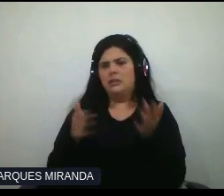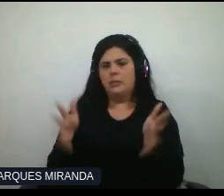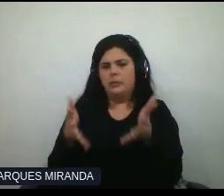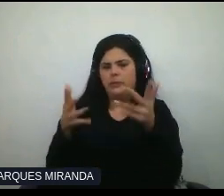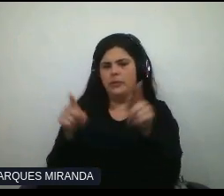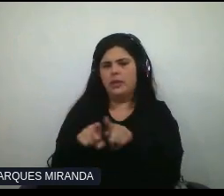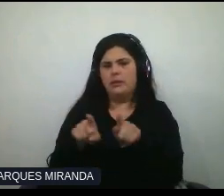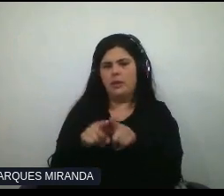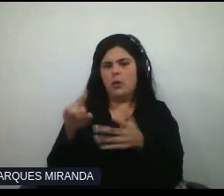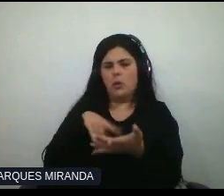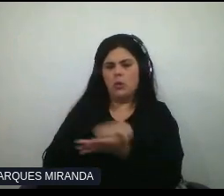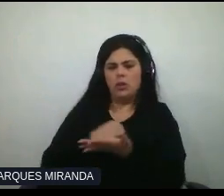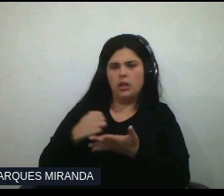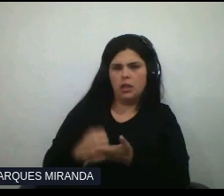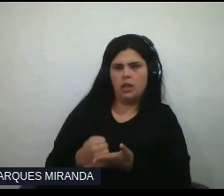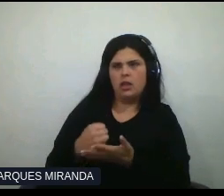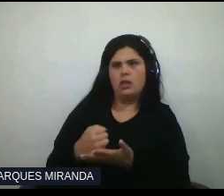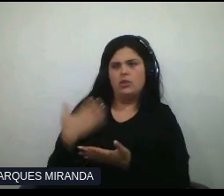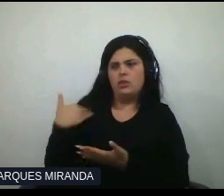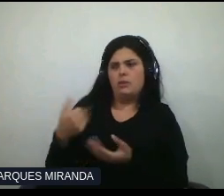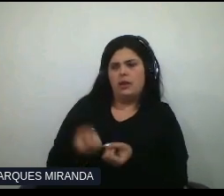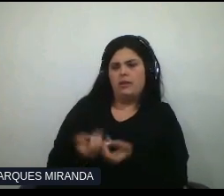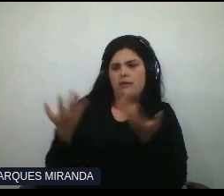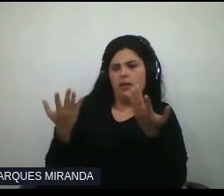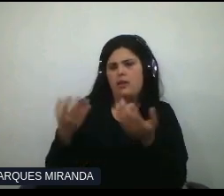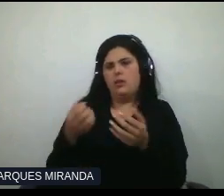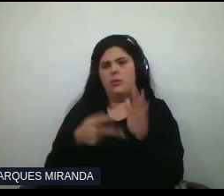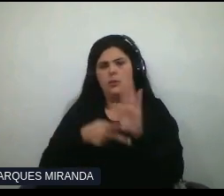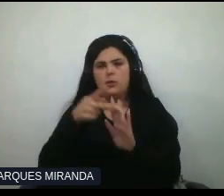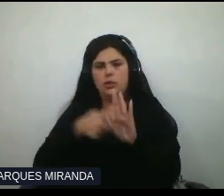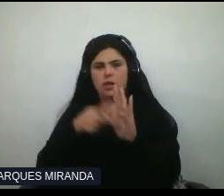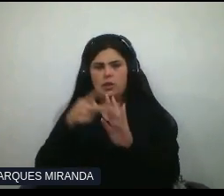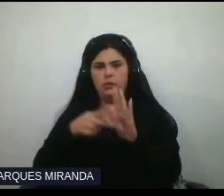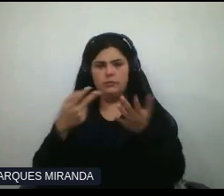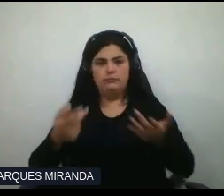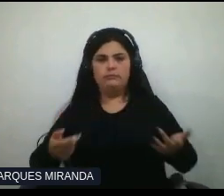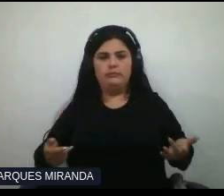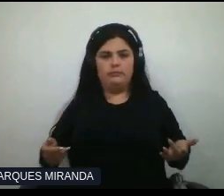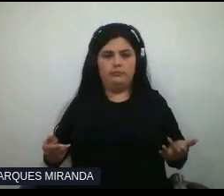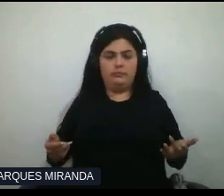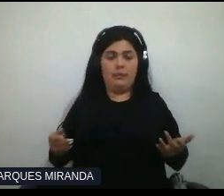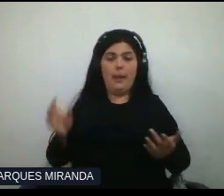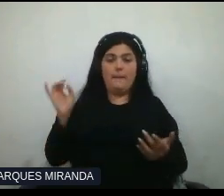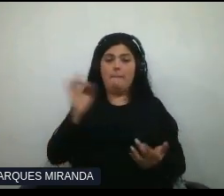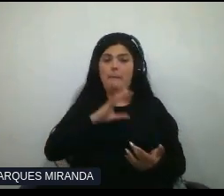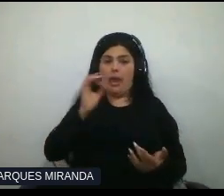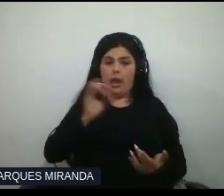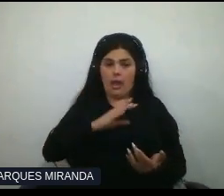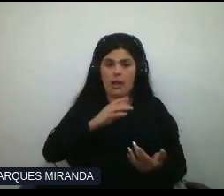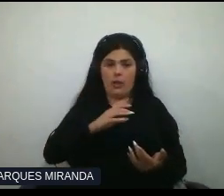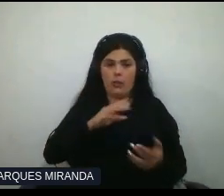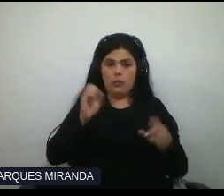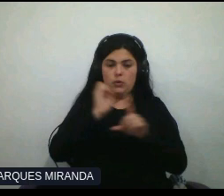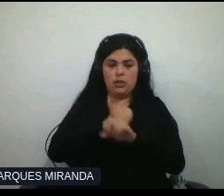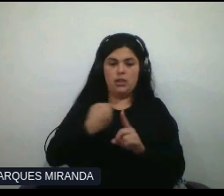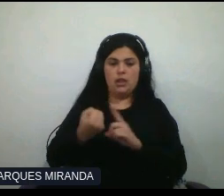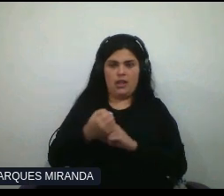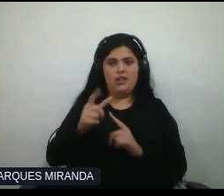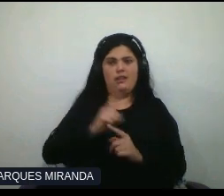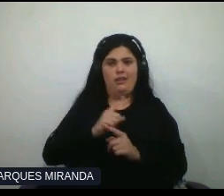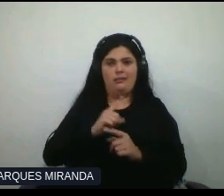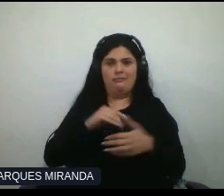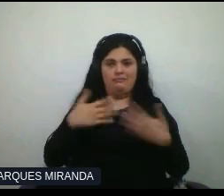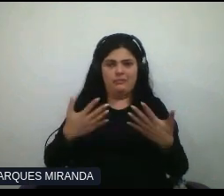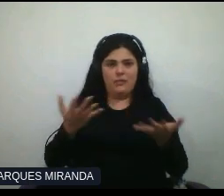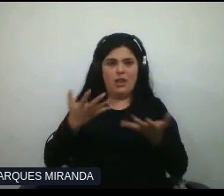nos contratar, não chamar para eventuais projetos. Esse é um medo enfrentado na nossa sociedade. Então